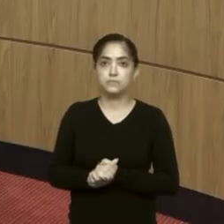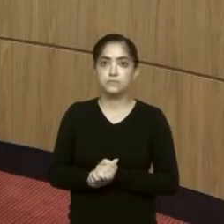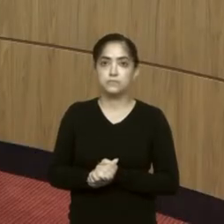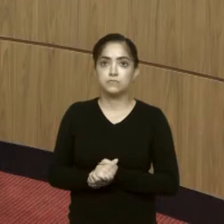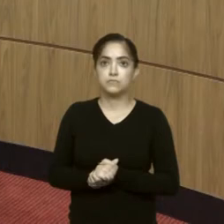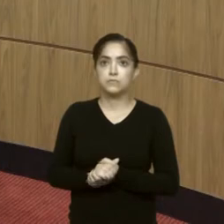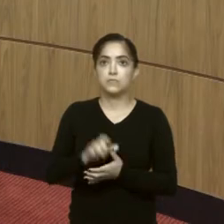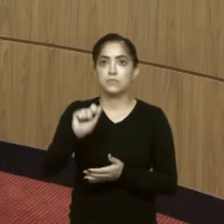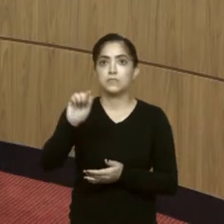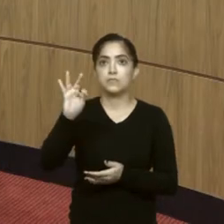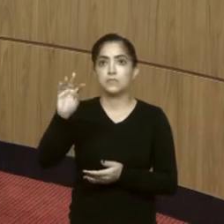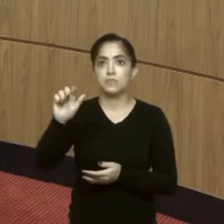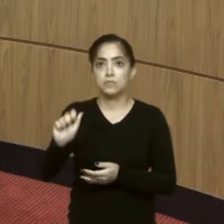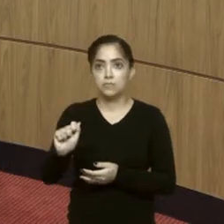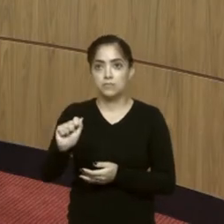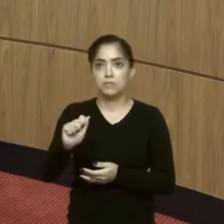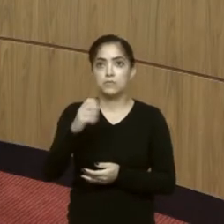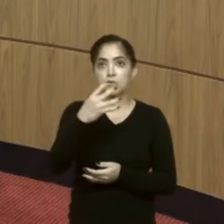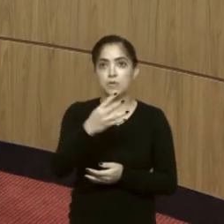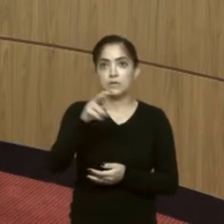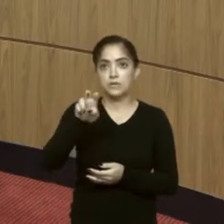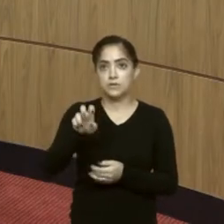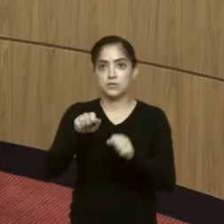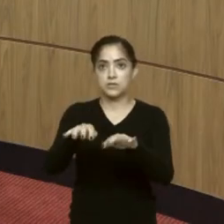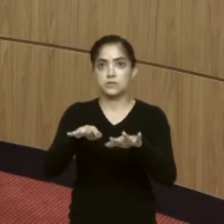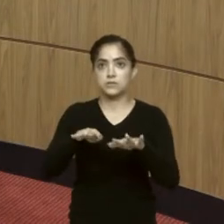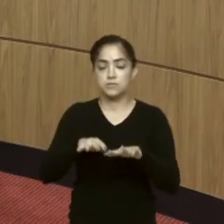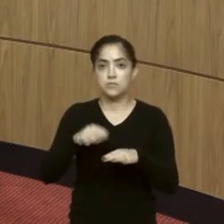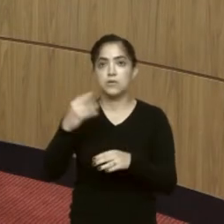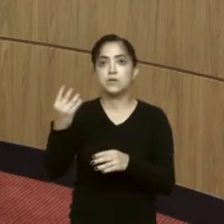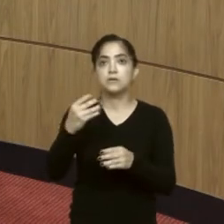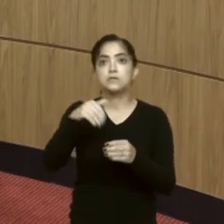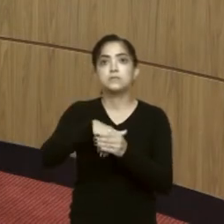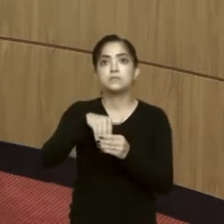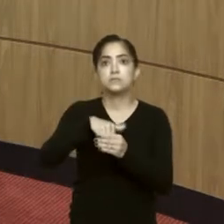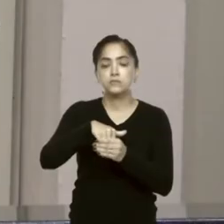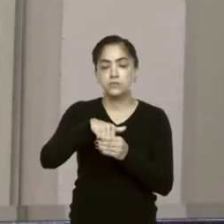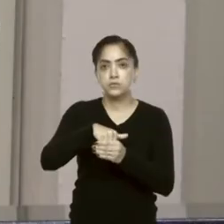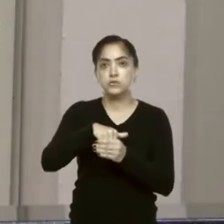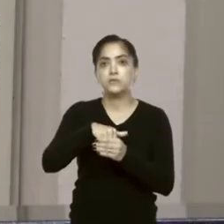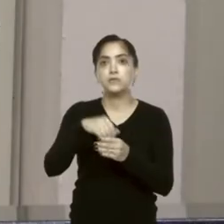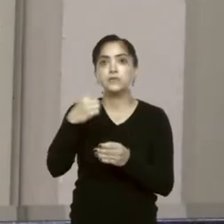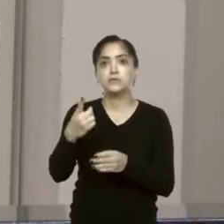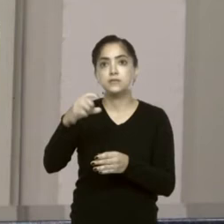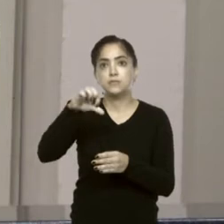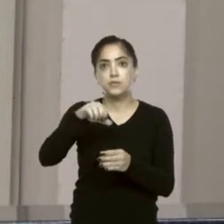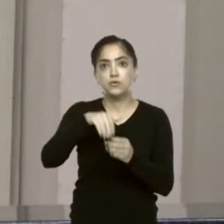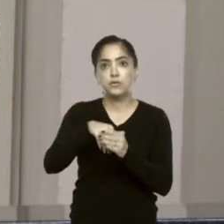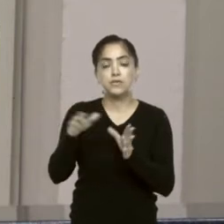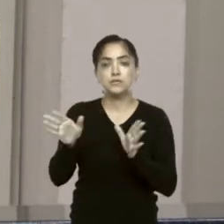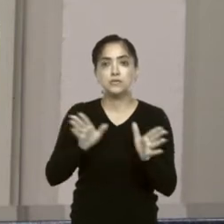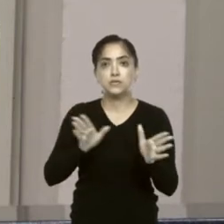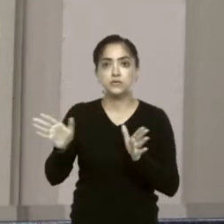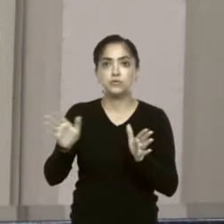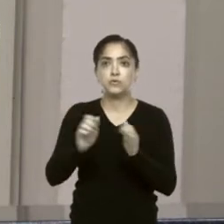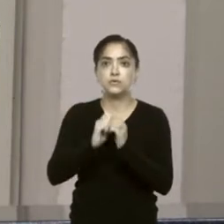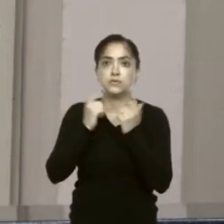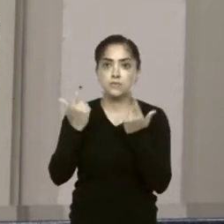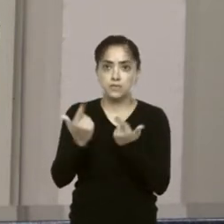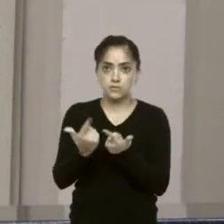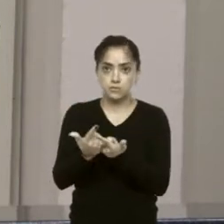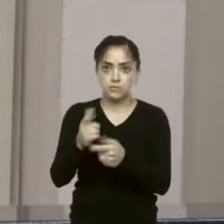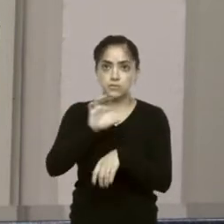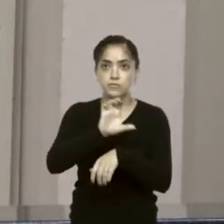Ata da 45ª sessão ordinária da 4ª sessão legislativa da 19ª legislatura da